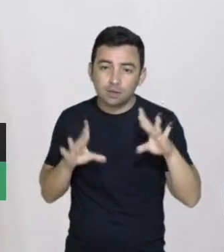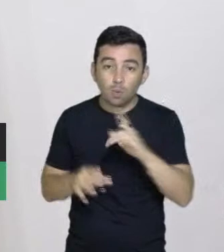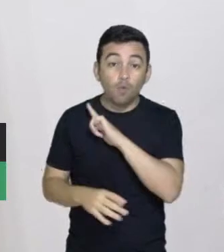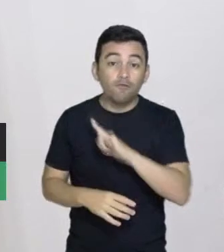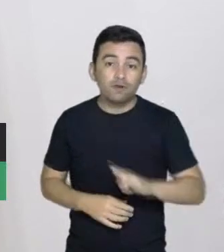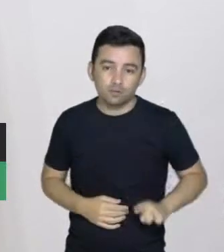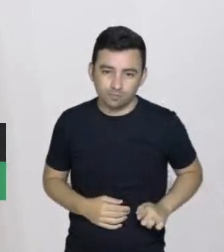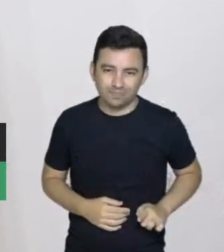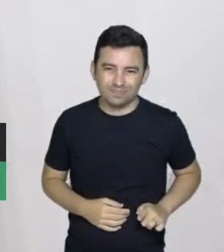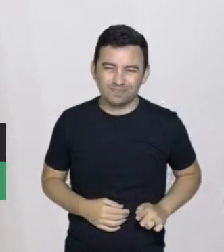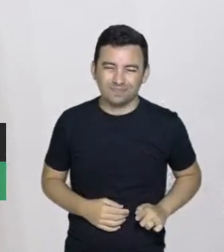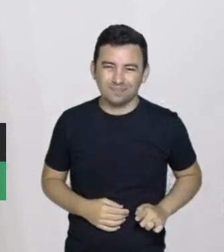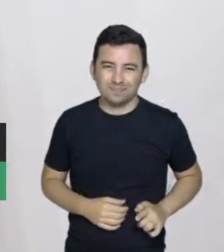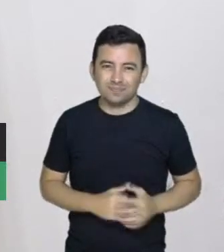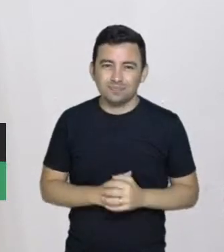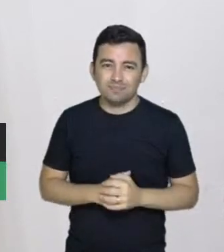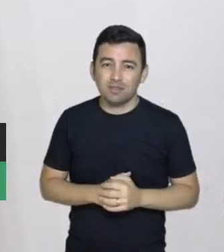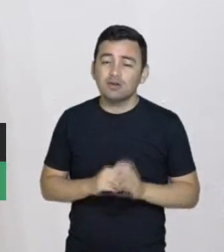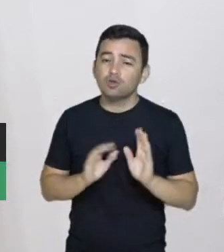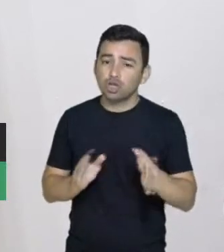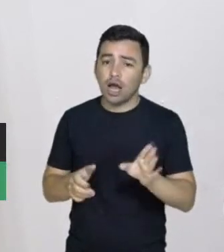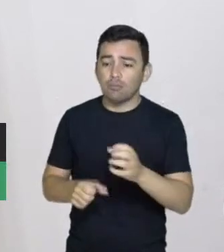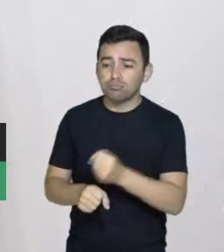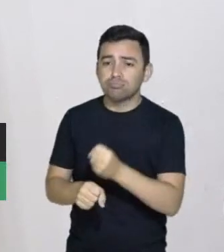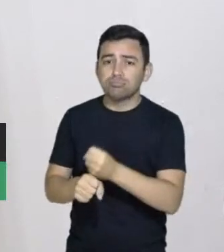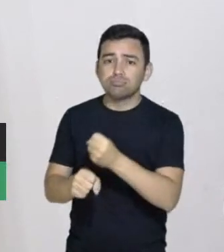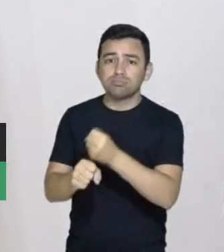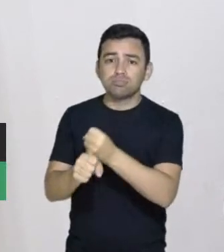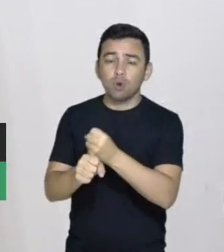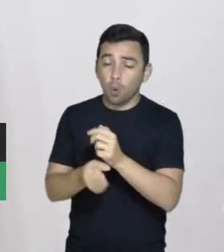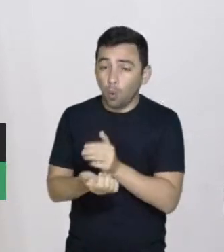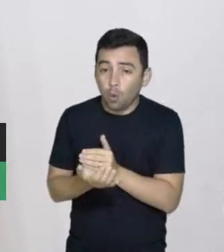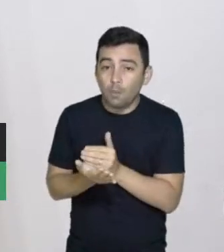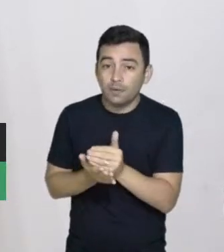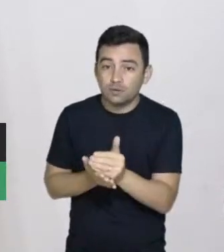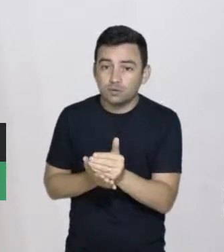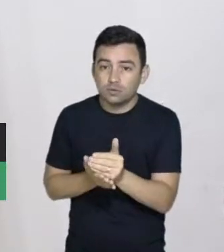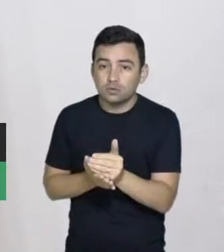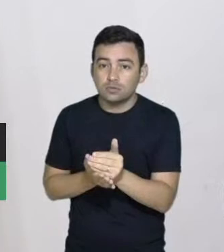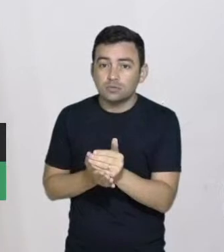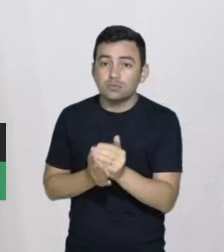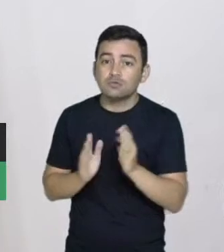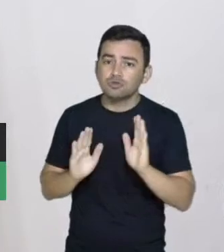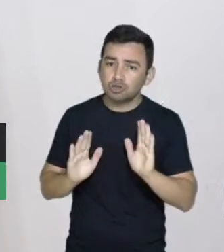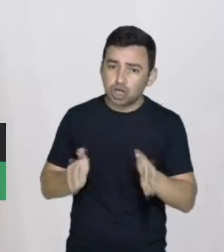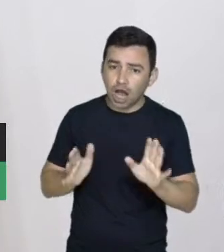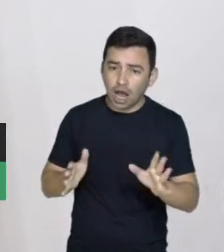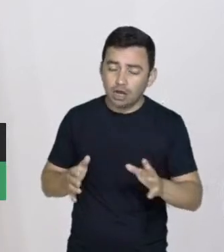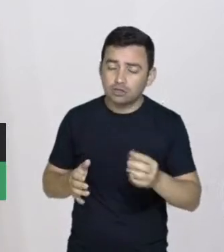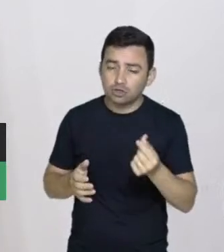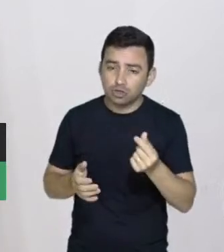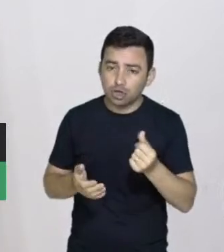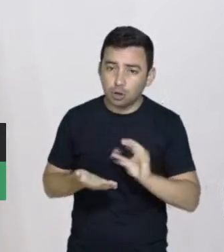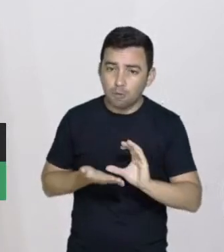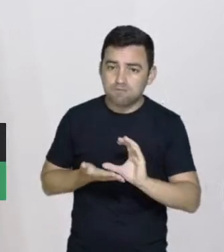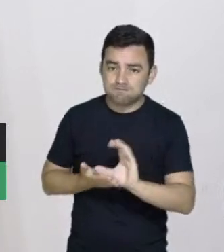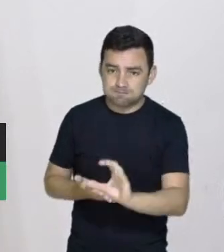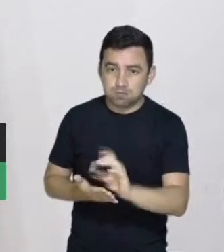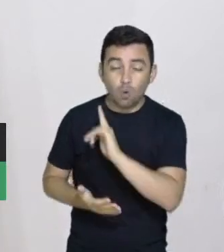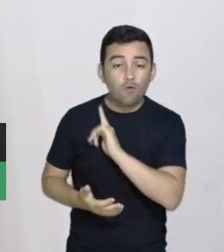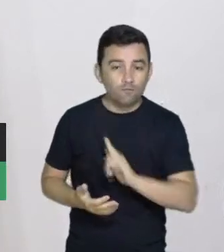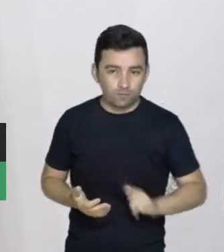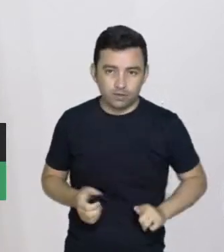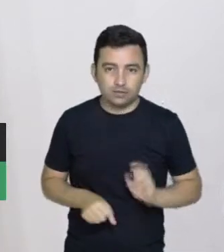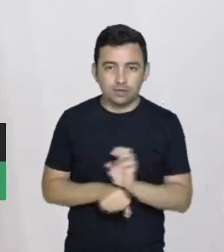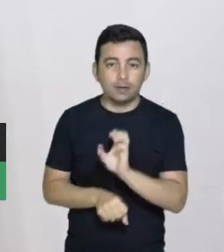de Santa Catarina, que estão em execução, que já iniciaram e que já tiveram um desembolso por parte do governo do Estado de Santa